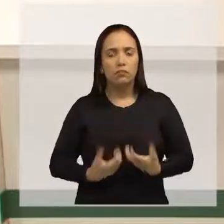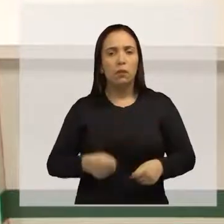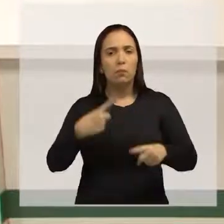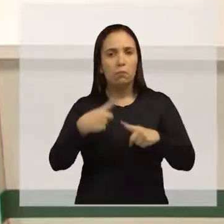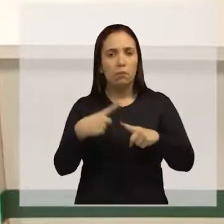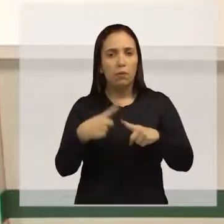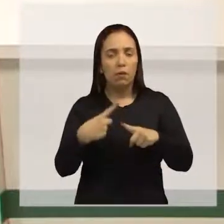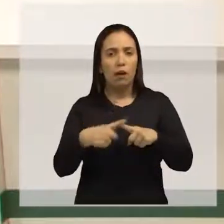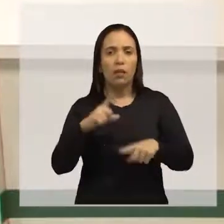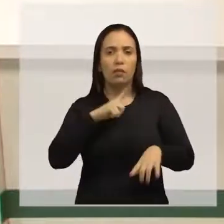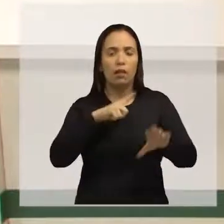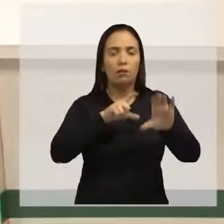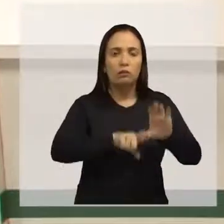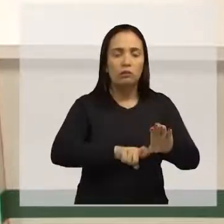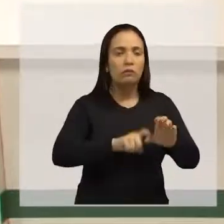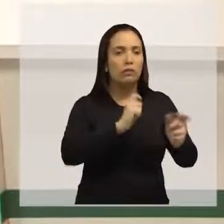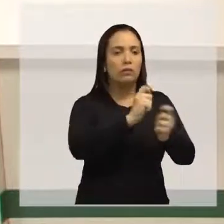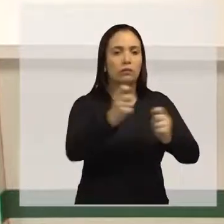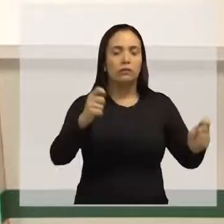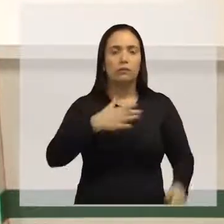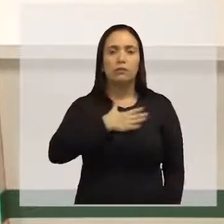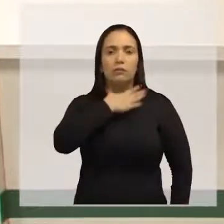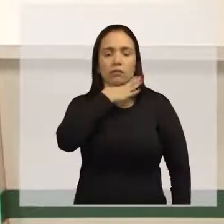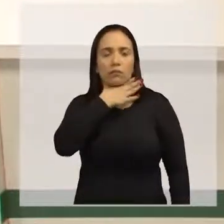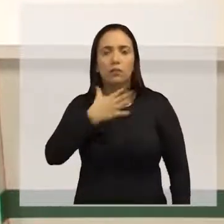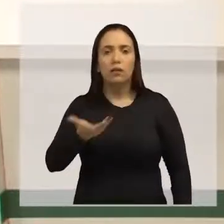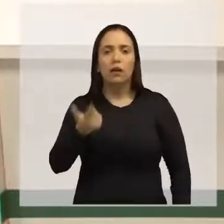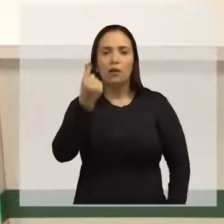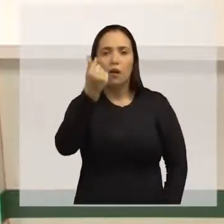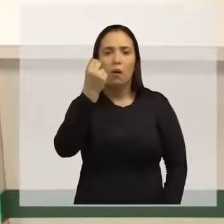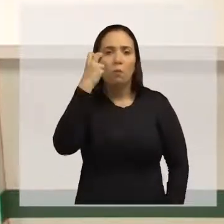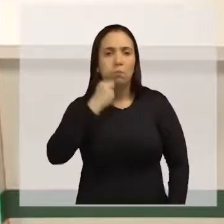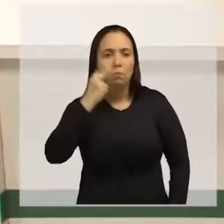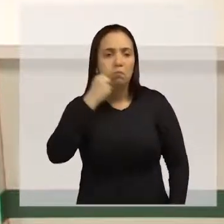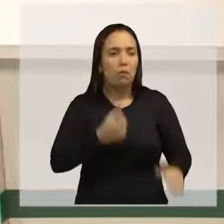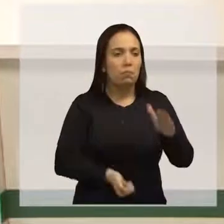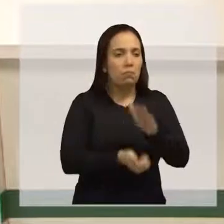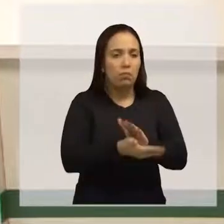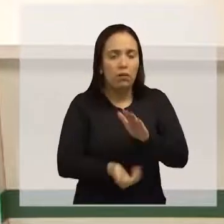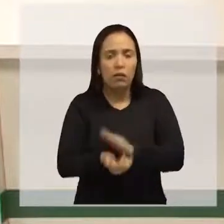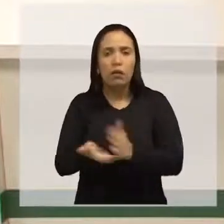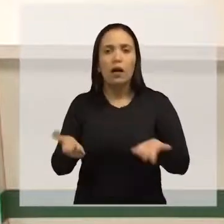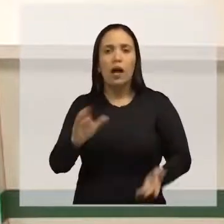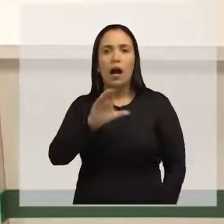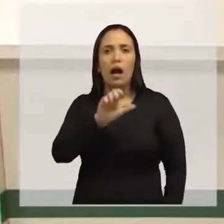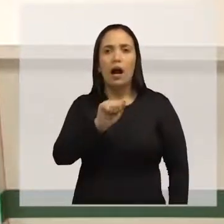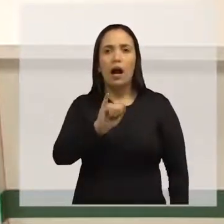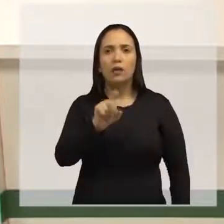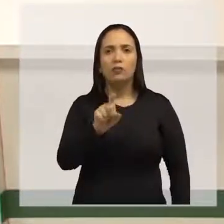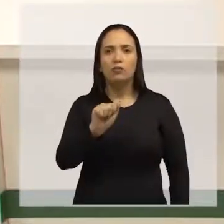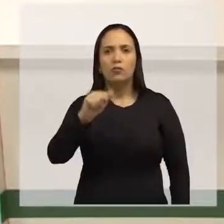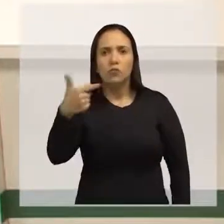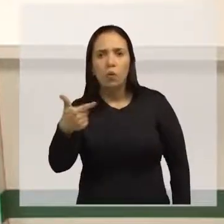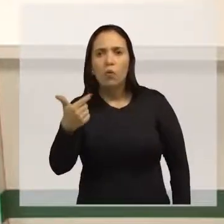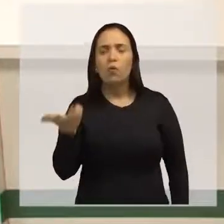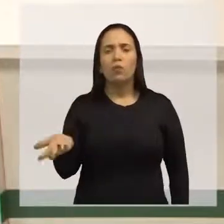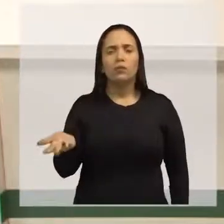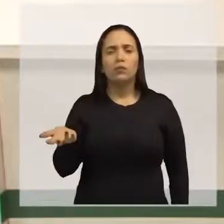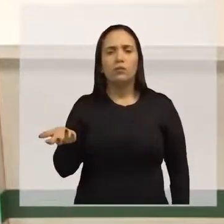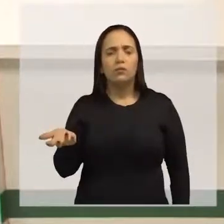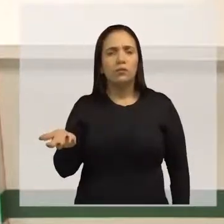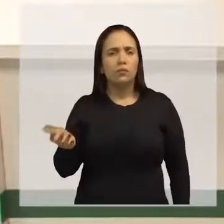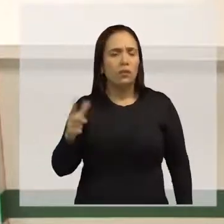Copa foi dívida, obras inacabadas, corrupção, foi tudo de ruim. Caixa 2. Foi tudo de ruim. Caixa 2. Tudo de